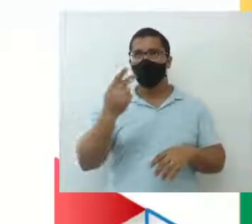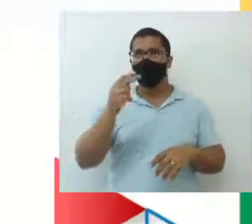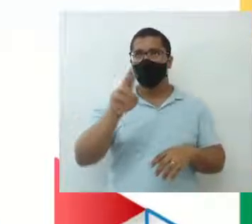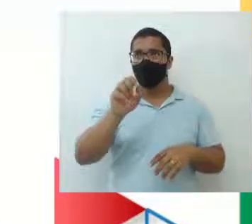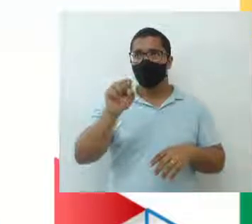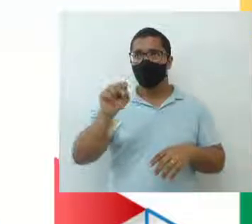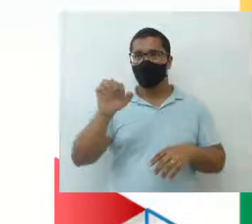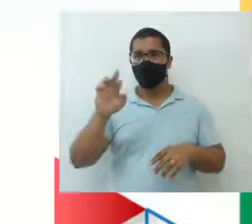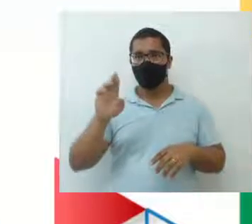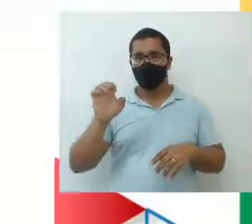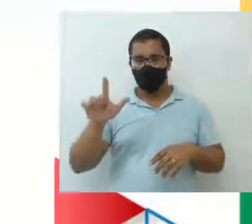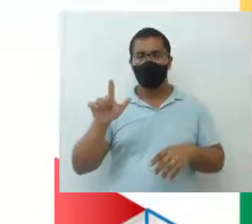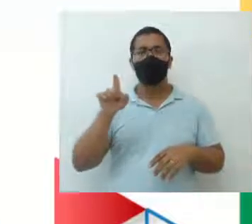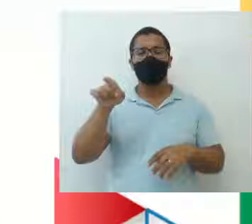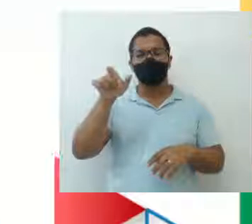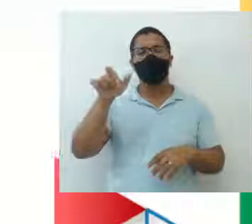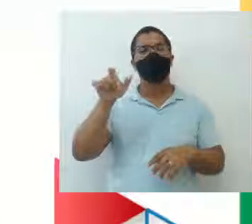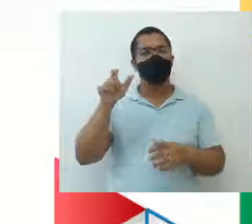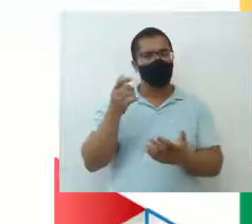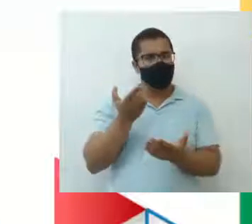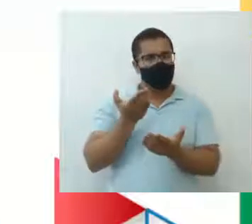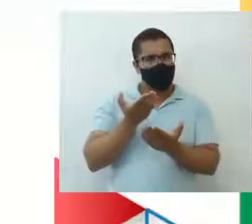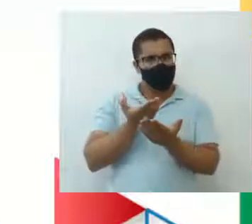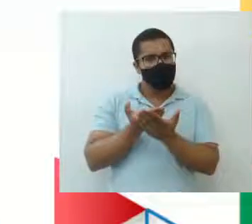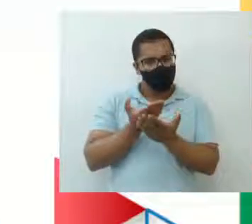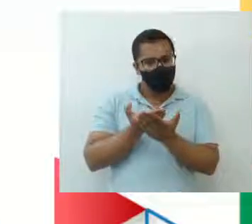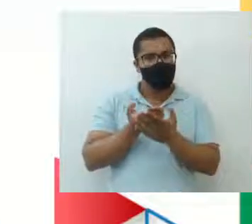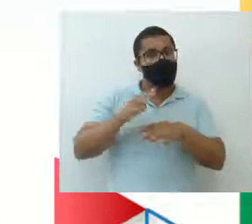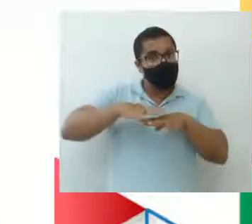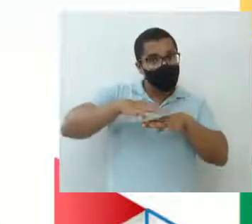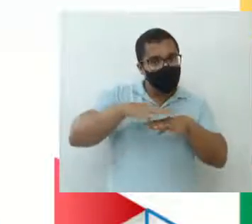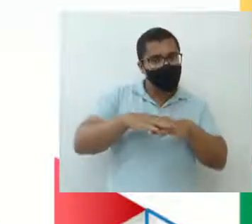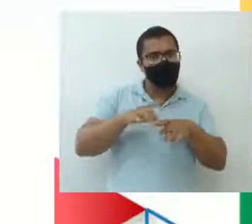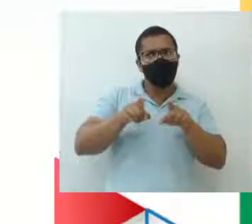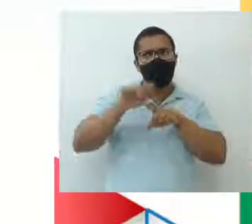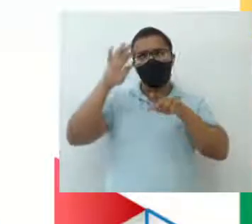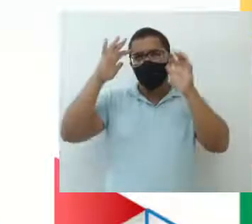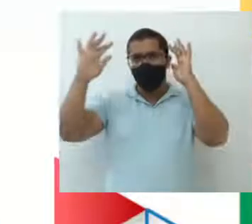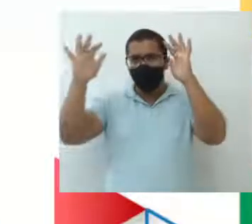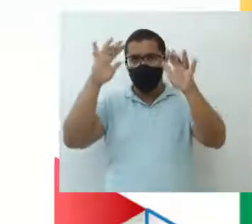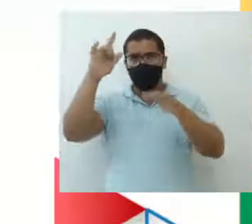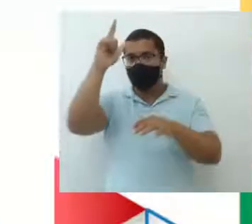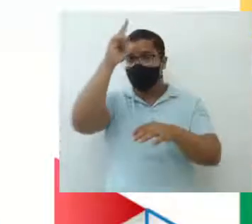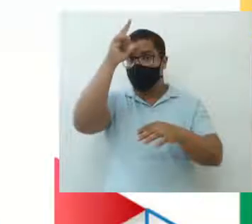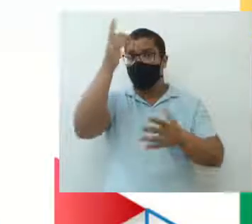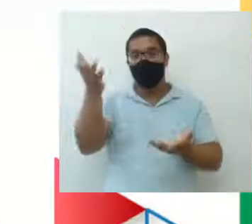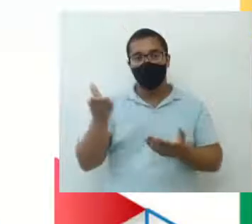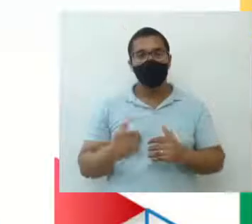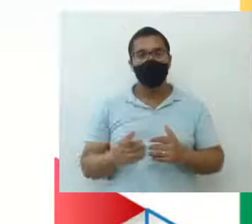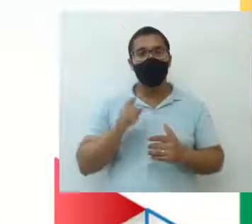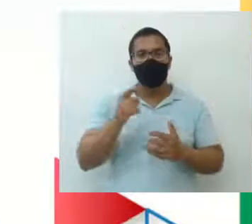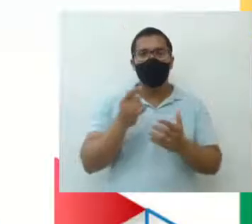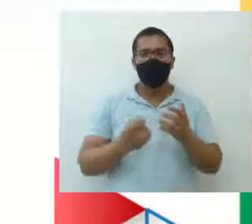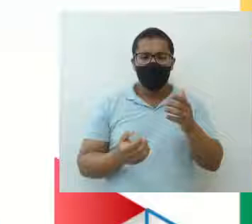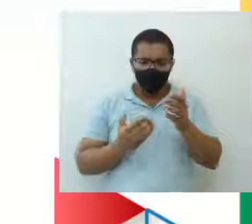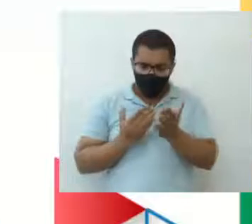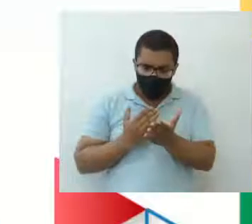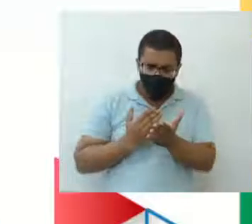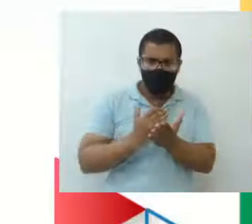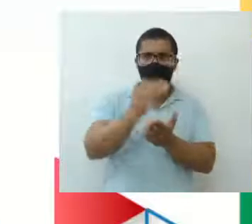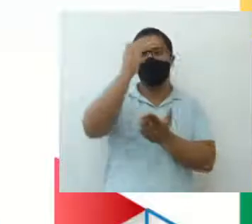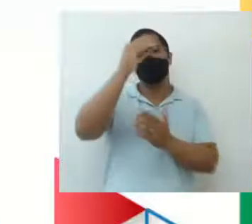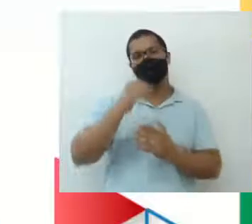matemático e filósofo alemão que estabeleceu a escola da fenomenologia. Ele rompe com